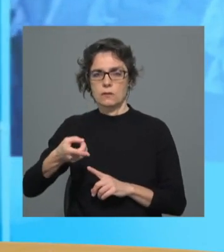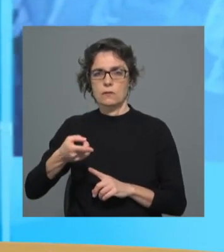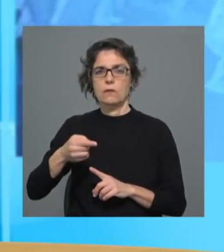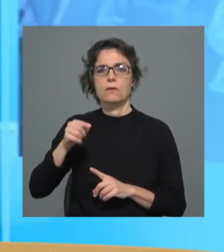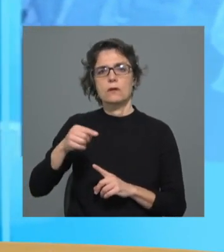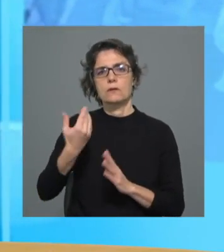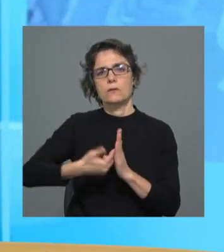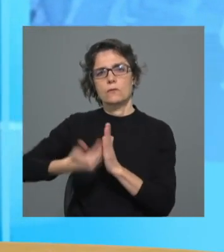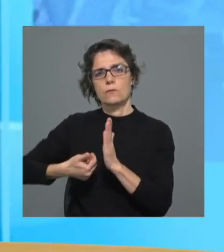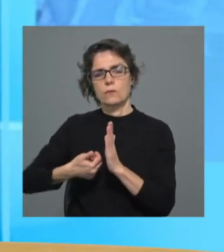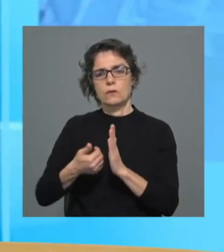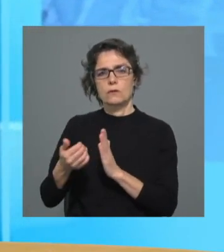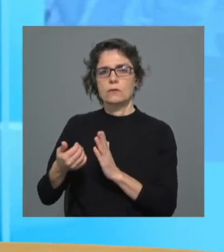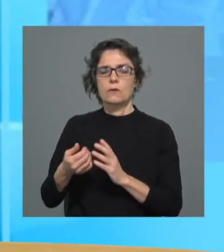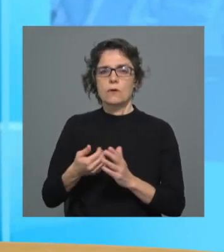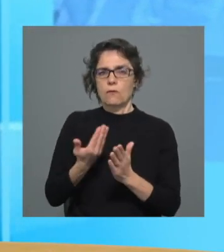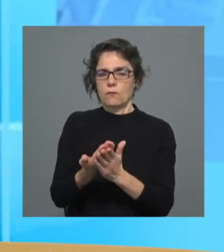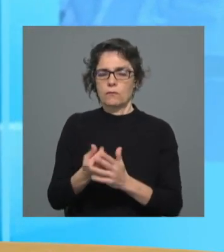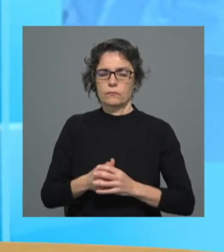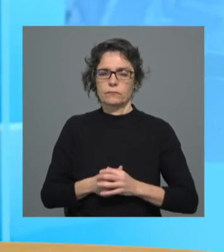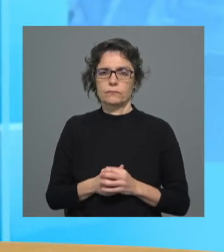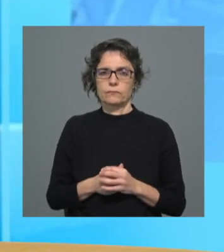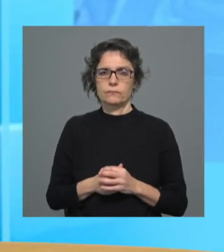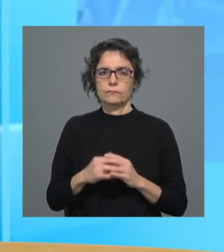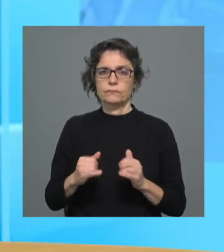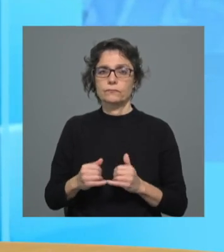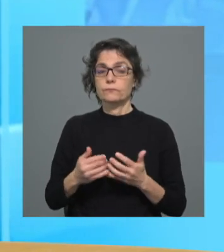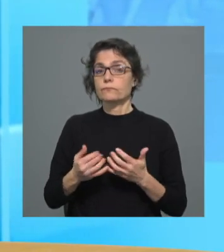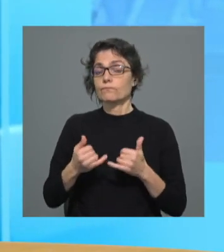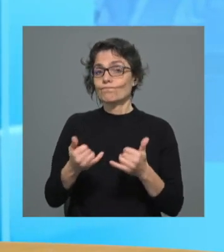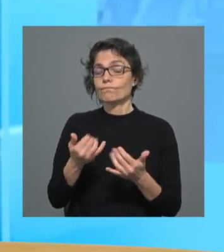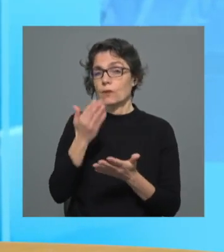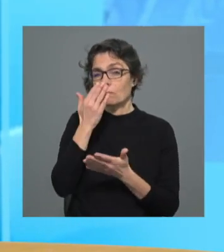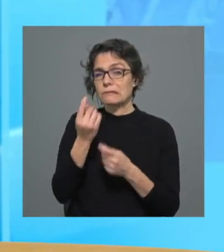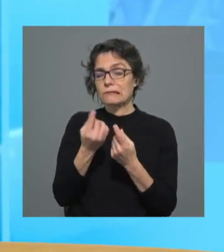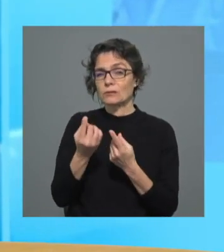documentos e orientações. Como eles pareciam estar algo dispersos,